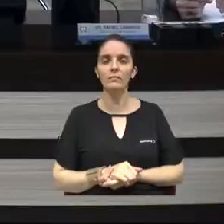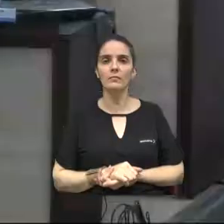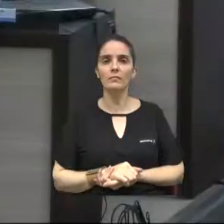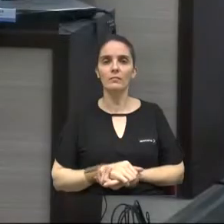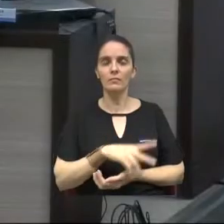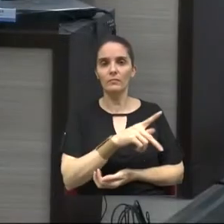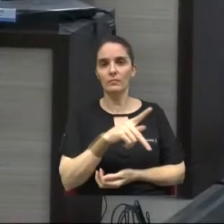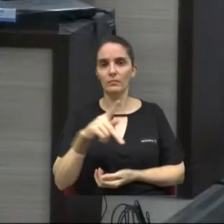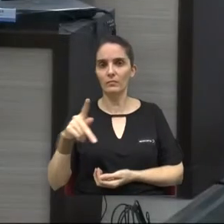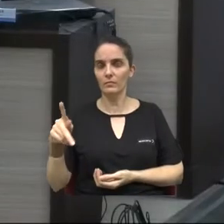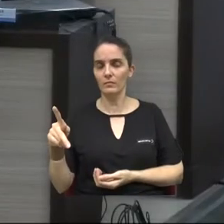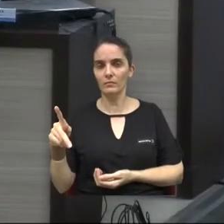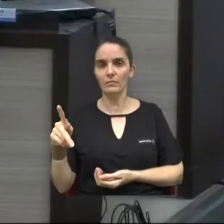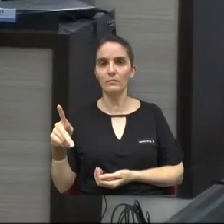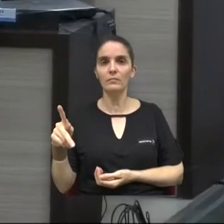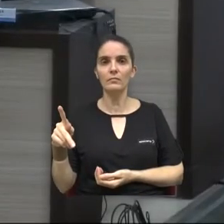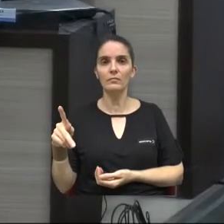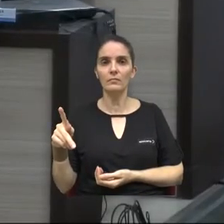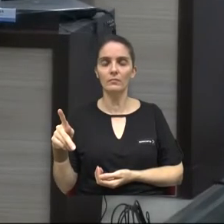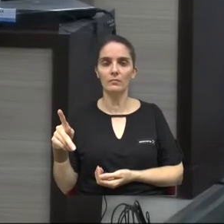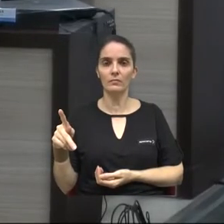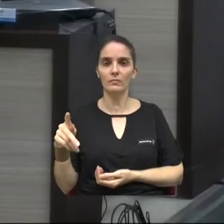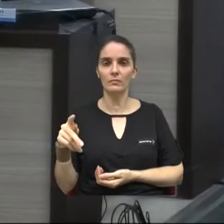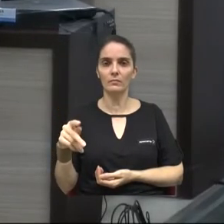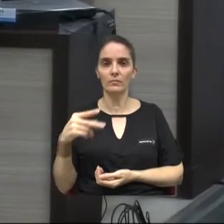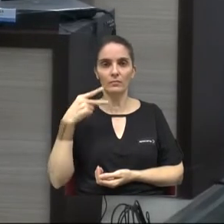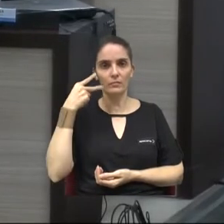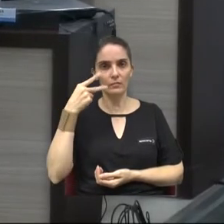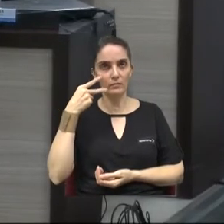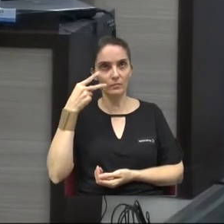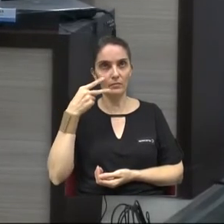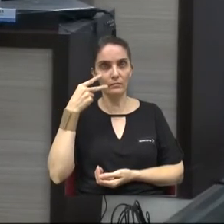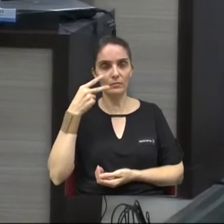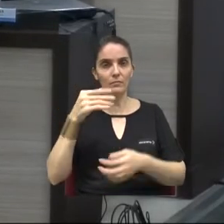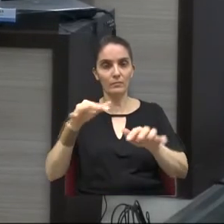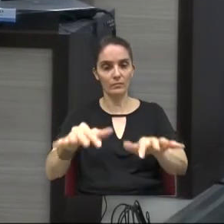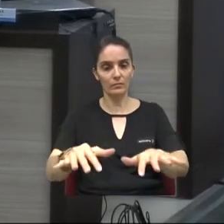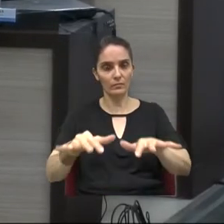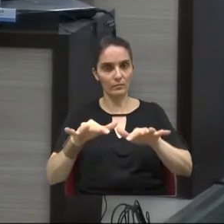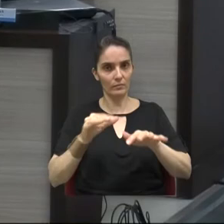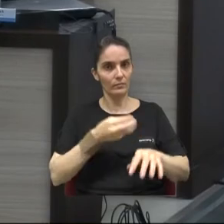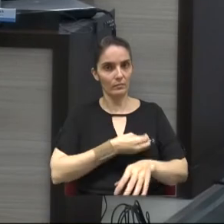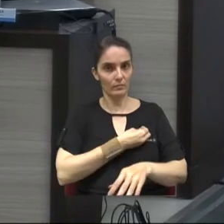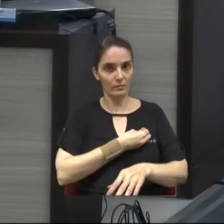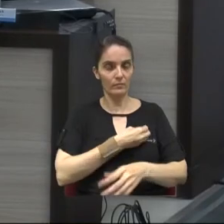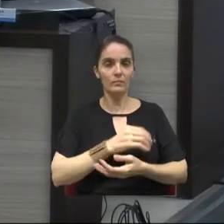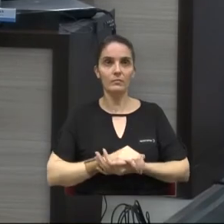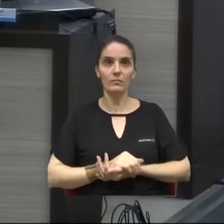Senhor presidente, nobres pares que ainda continuam aqui em plenário,